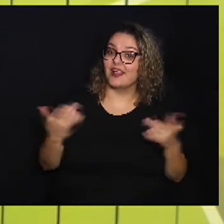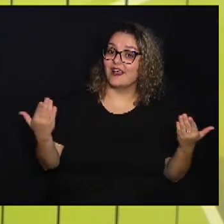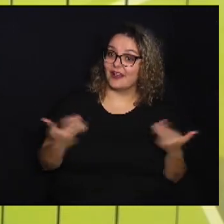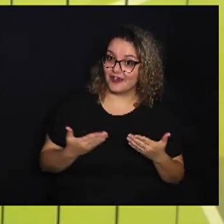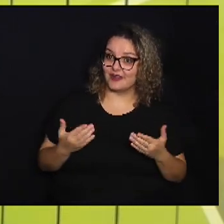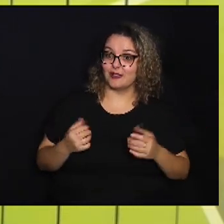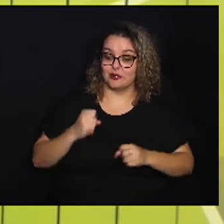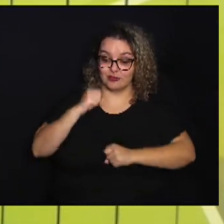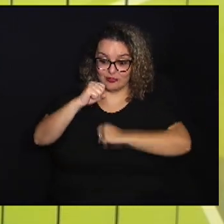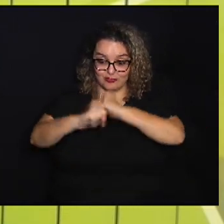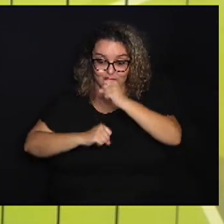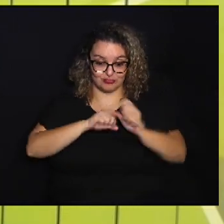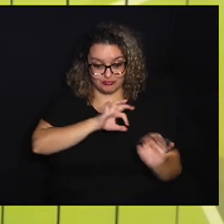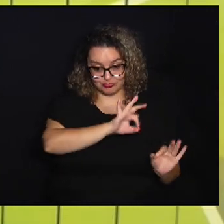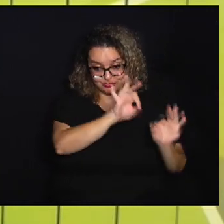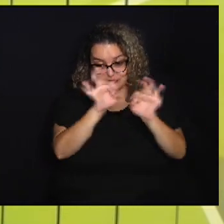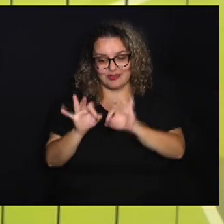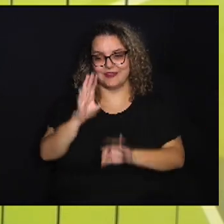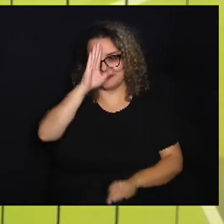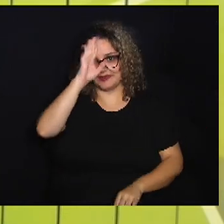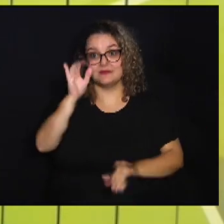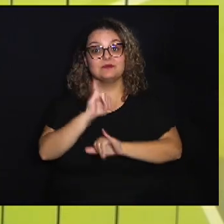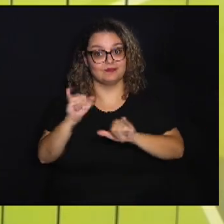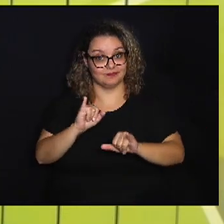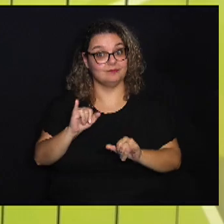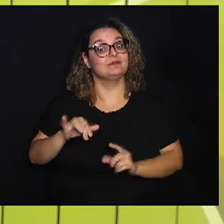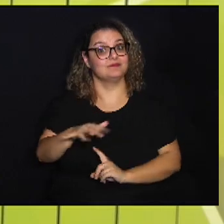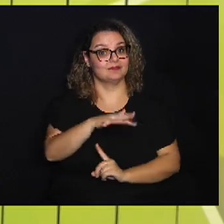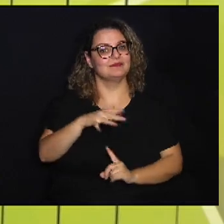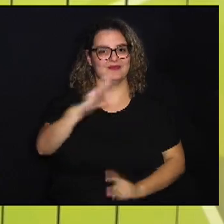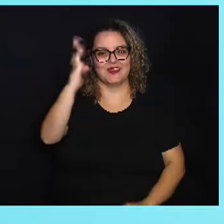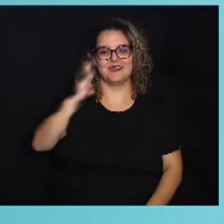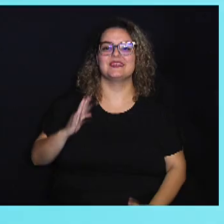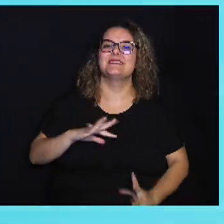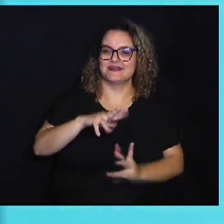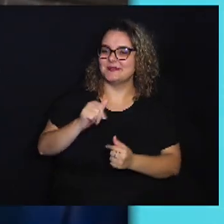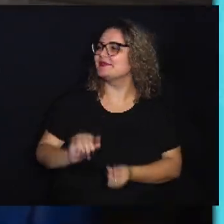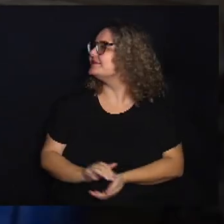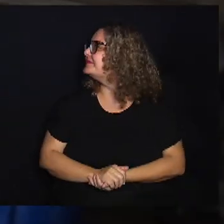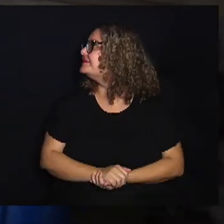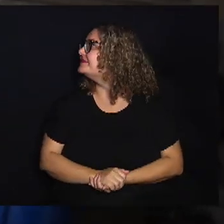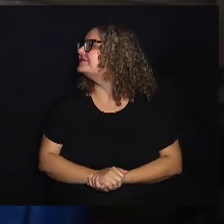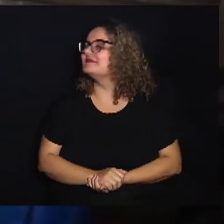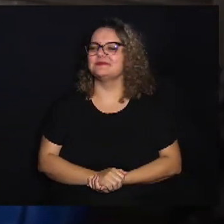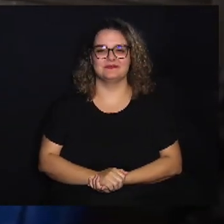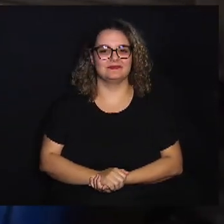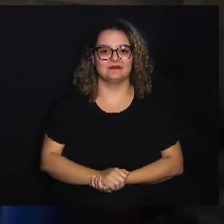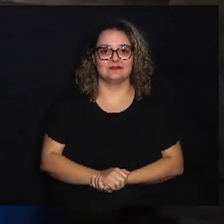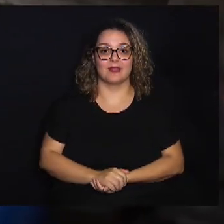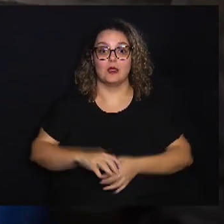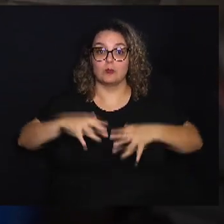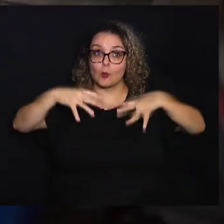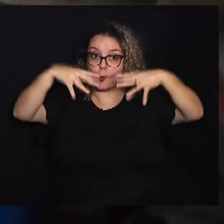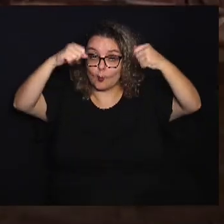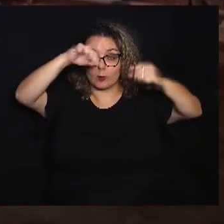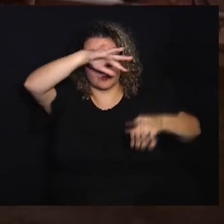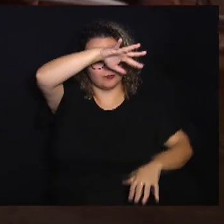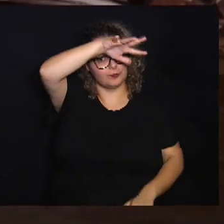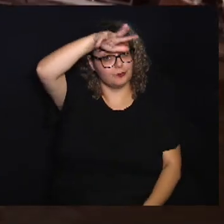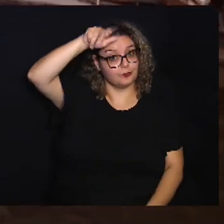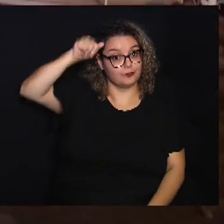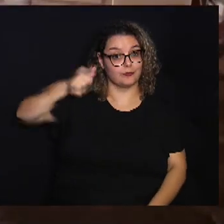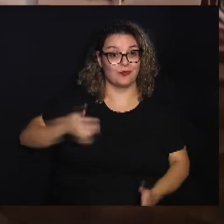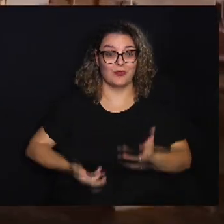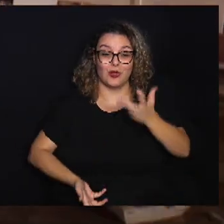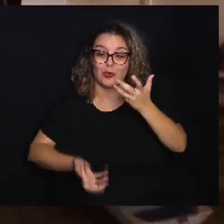daquele giro pelas principais notícias ambientais do Brasil e do mundo. A intensa seca no Amazonas aumentou as queimadas